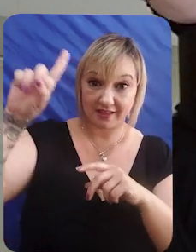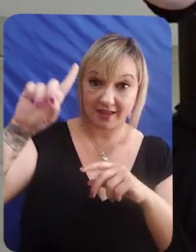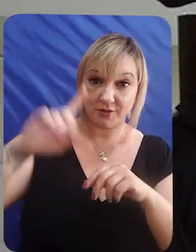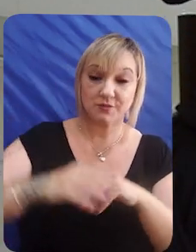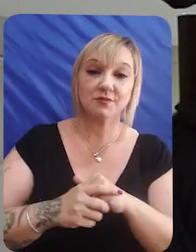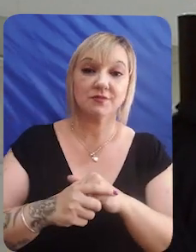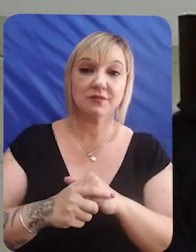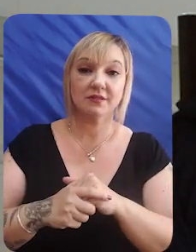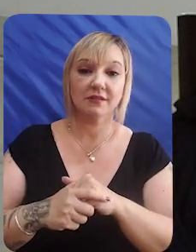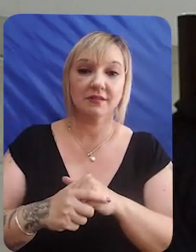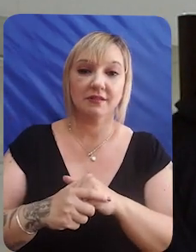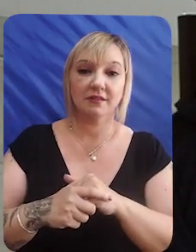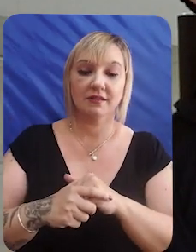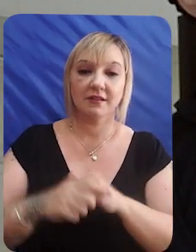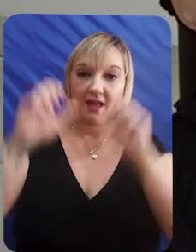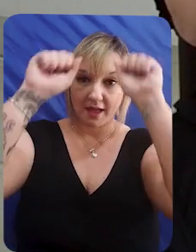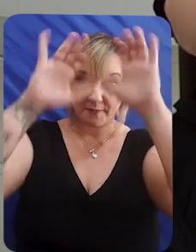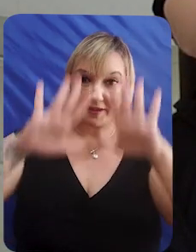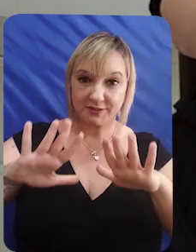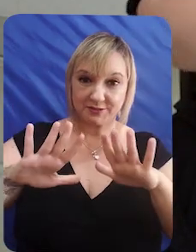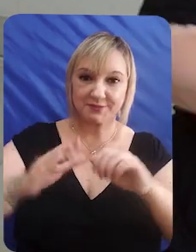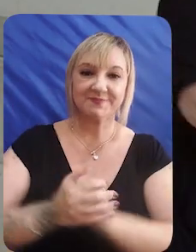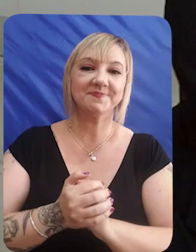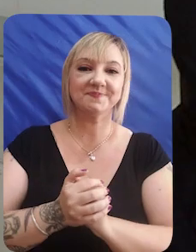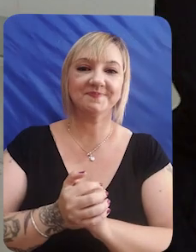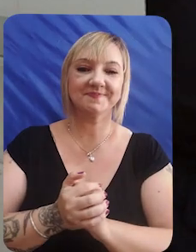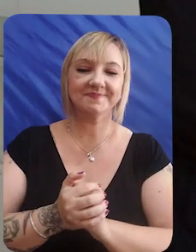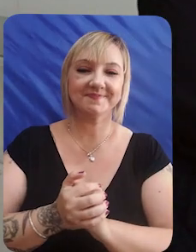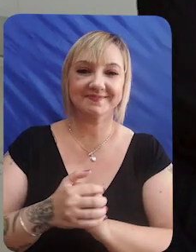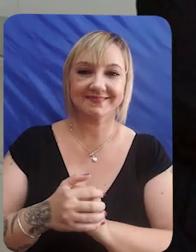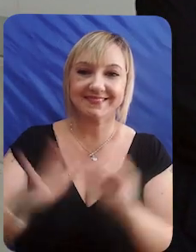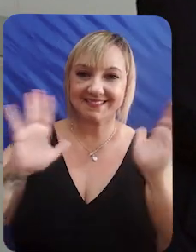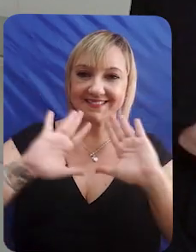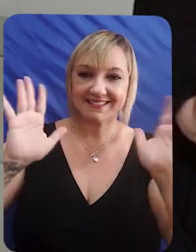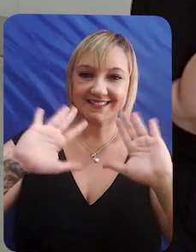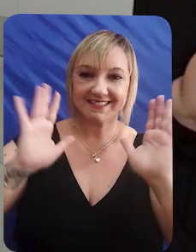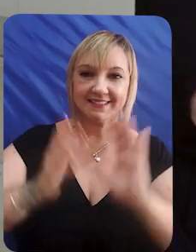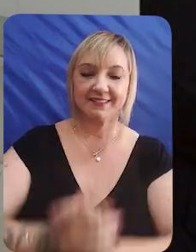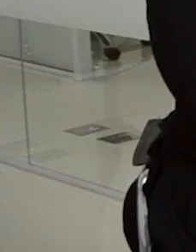Deus abençoe. Tchau.